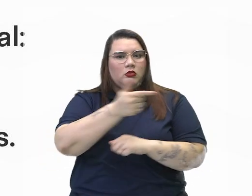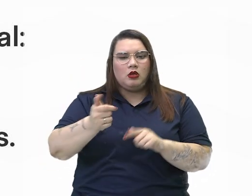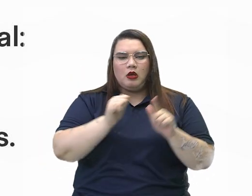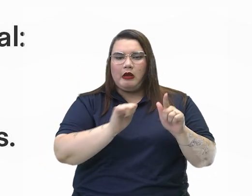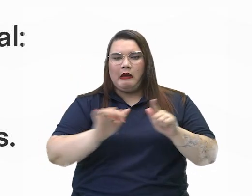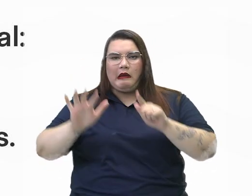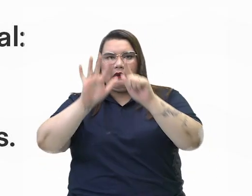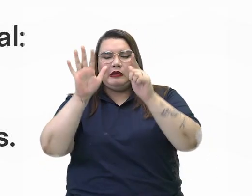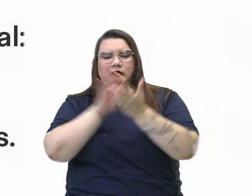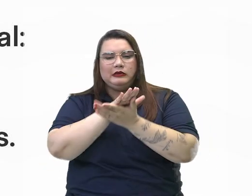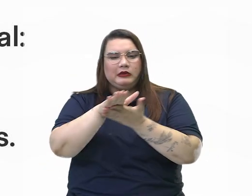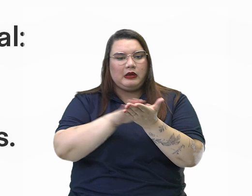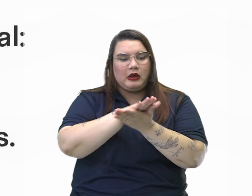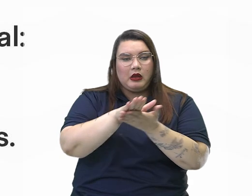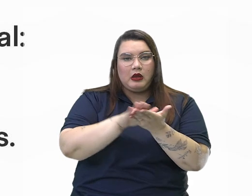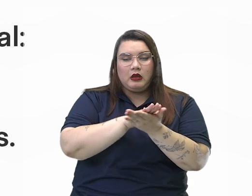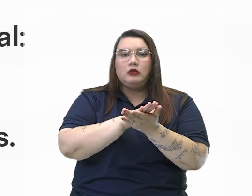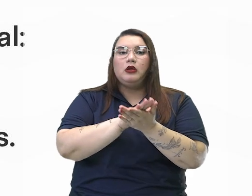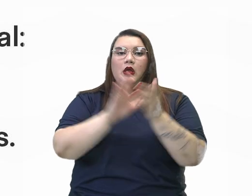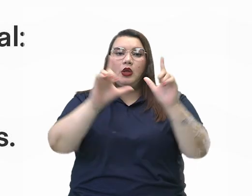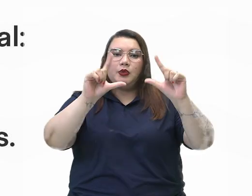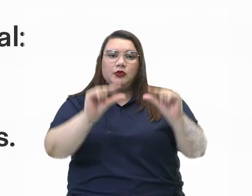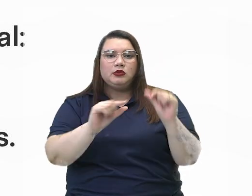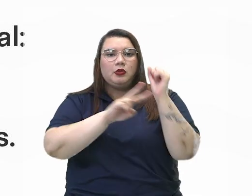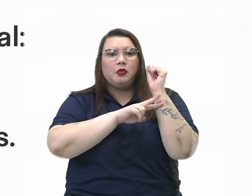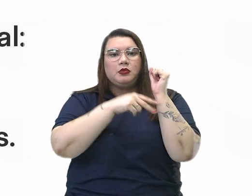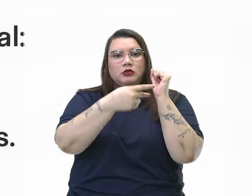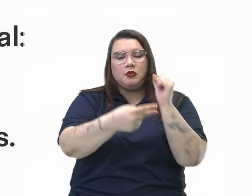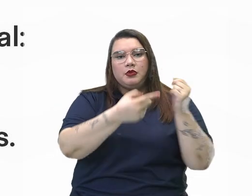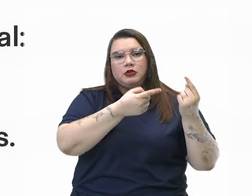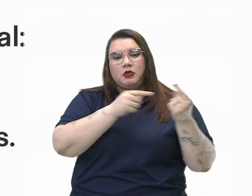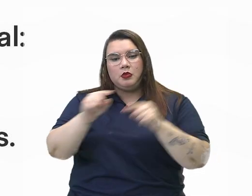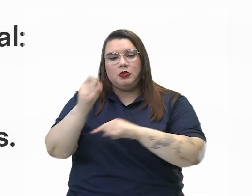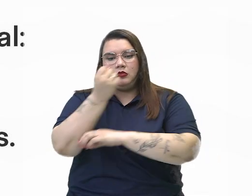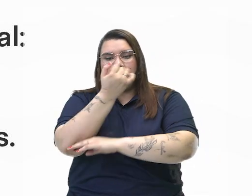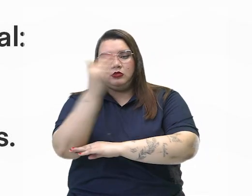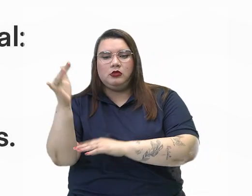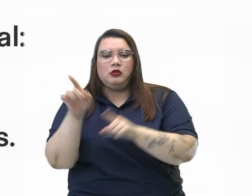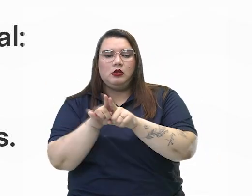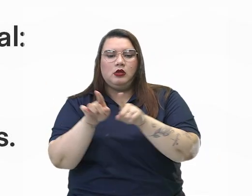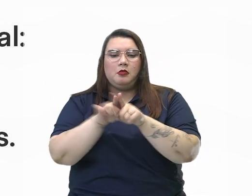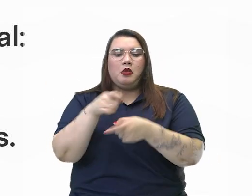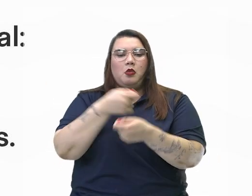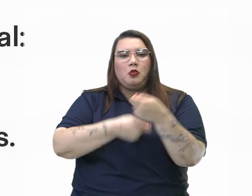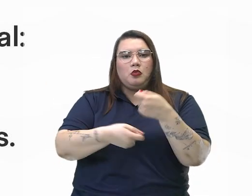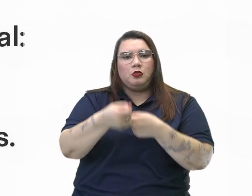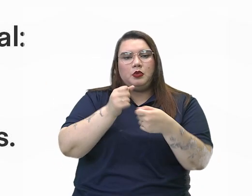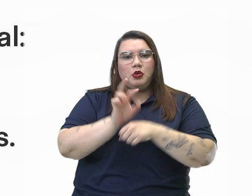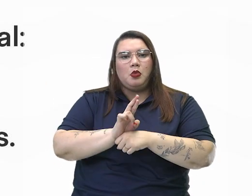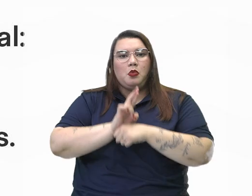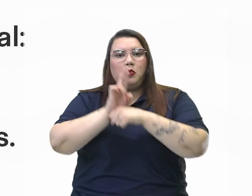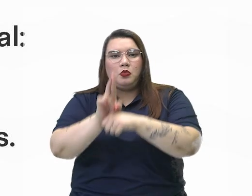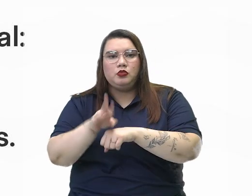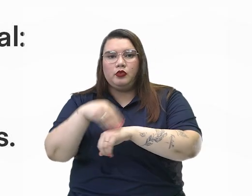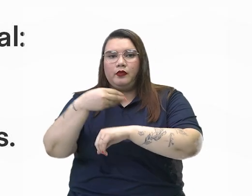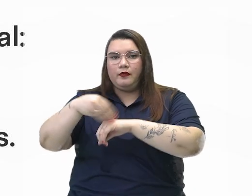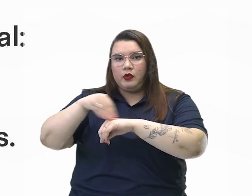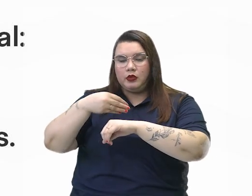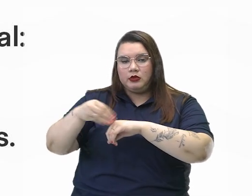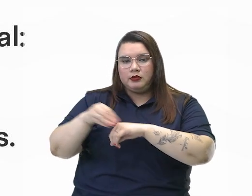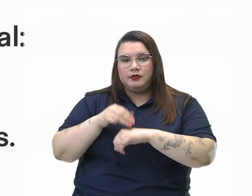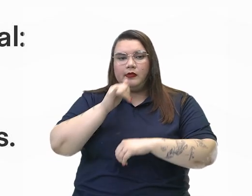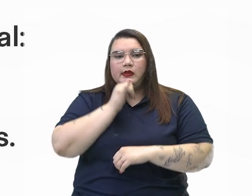de gases poluentes, reduzindo o impacto ambiental e economizando os recursos